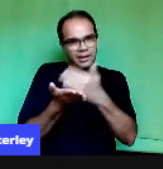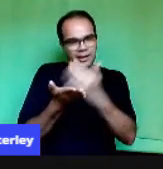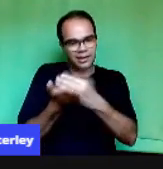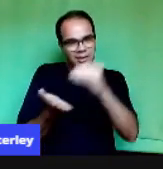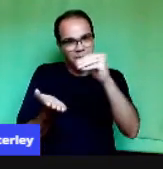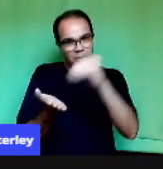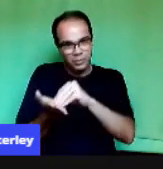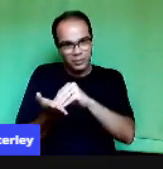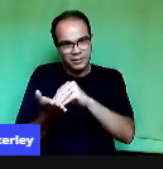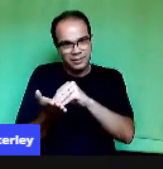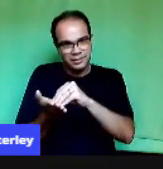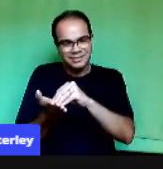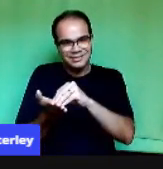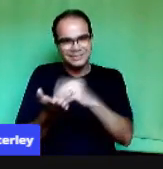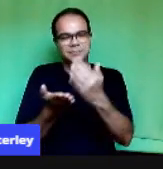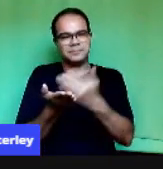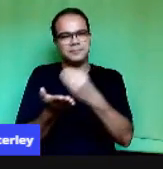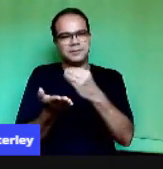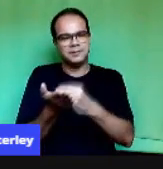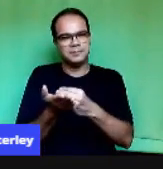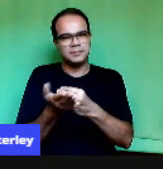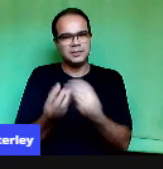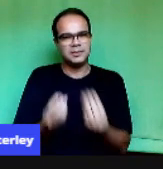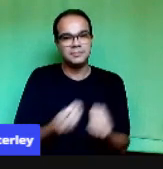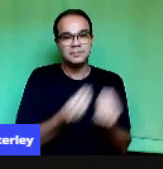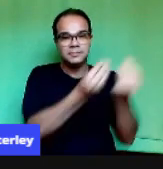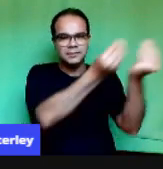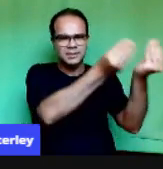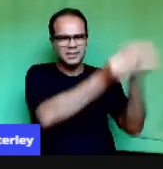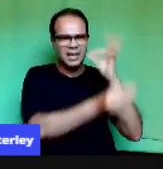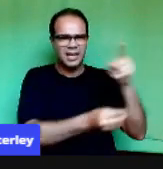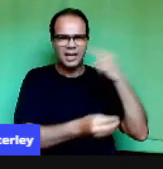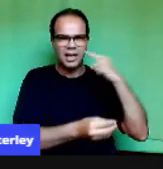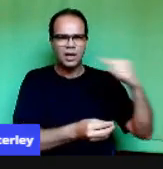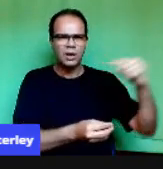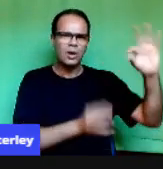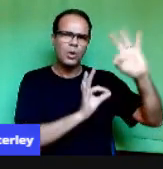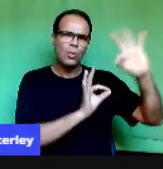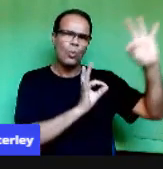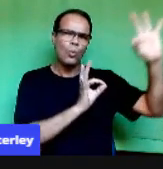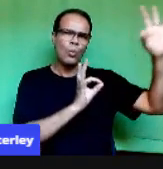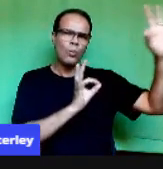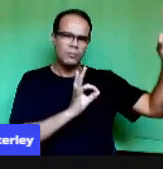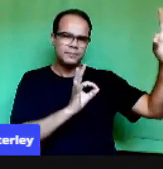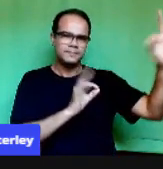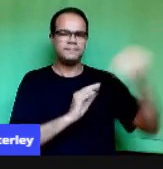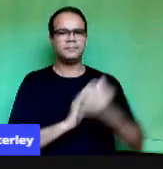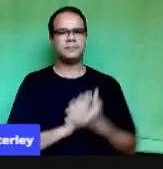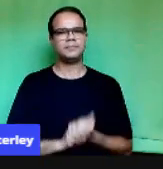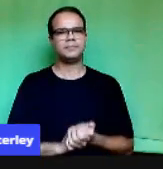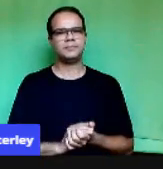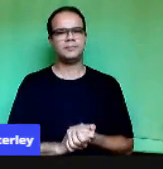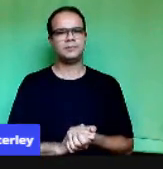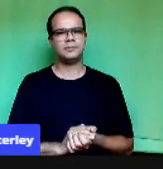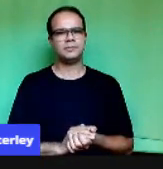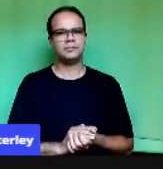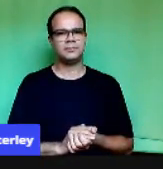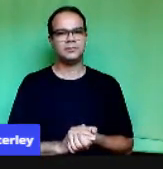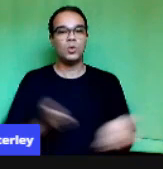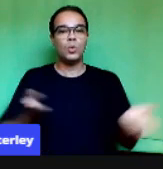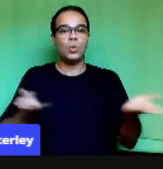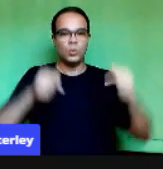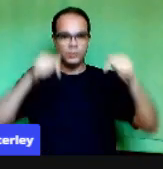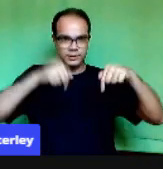são direcionados aos nossos estudantes. Para você também que está nos acompanhando, nós temos hoje no município de Campo Grande 8